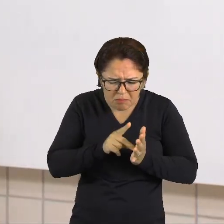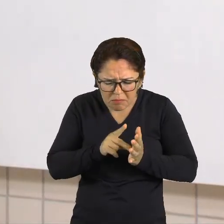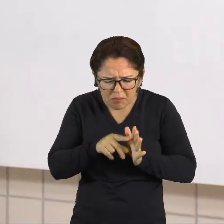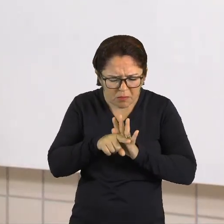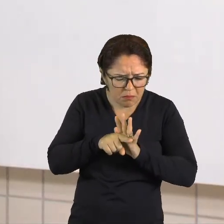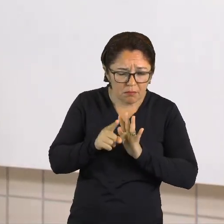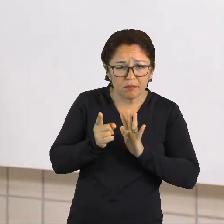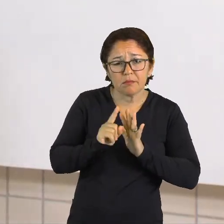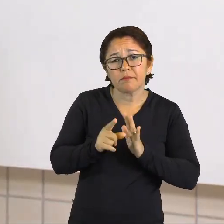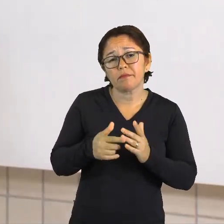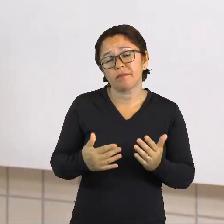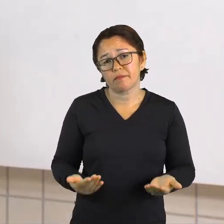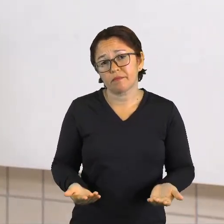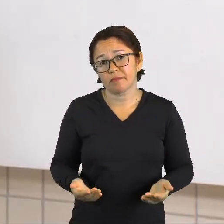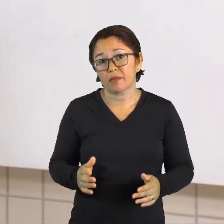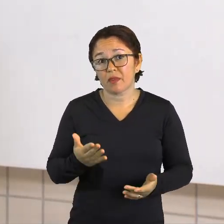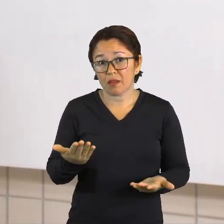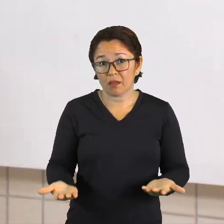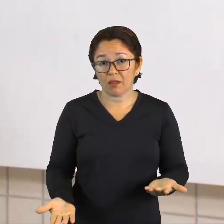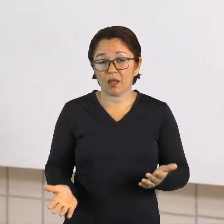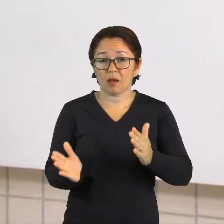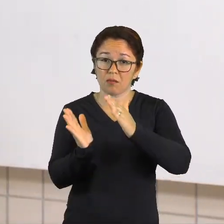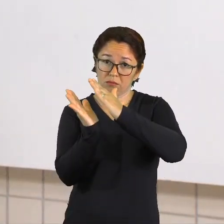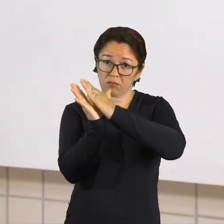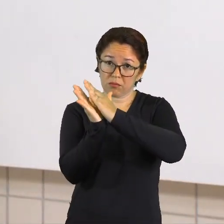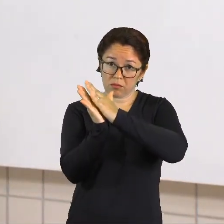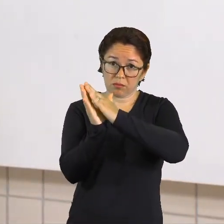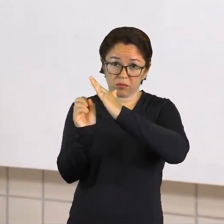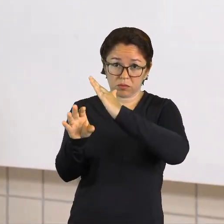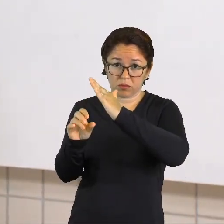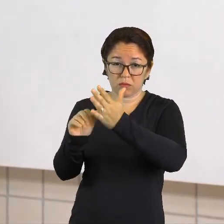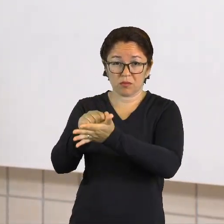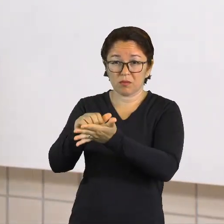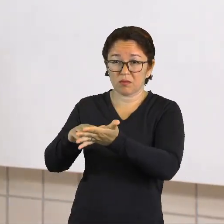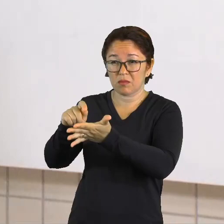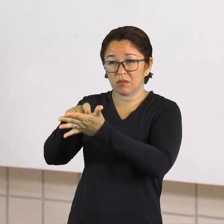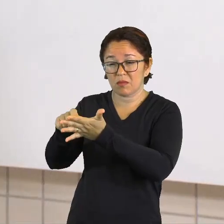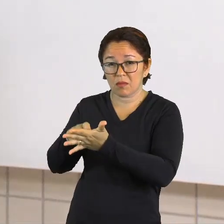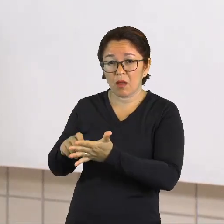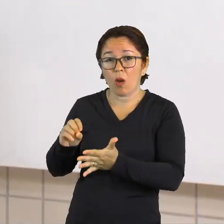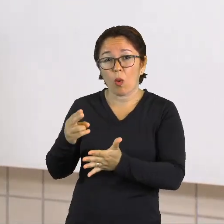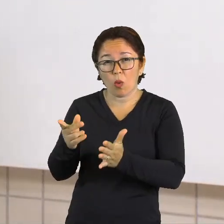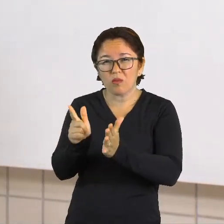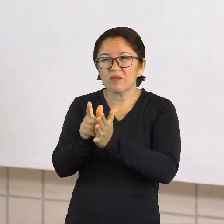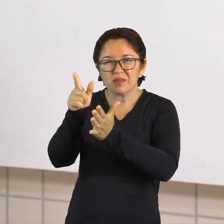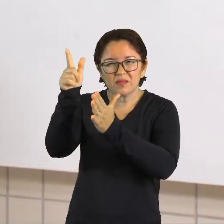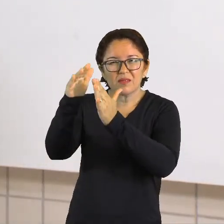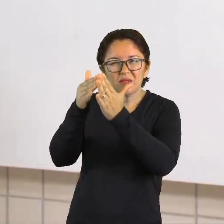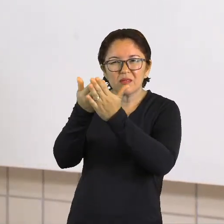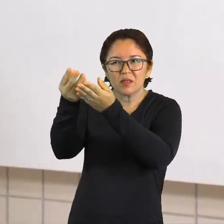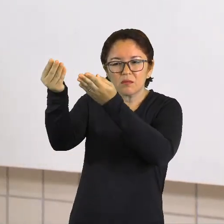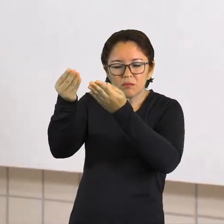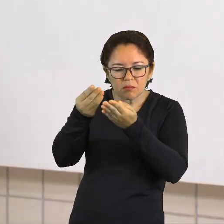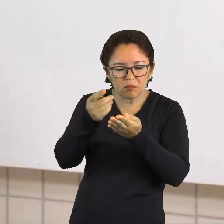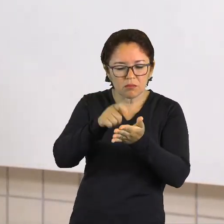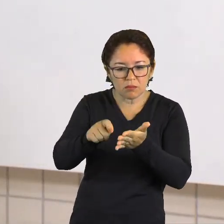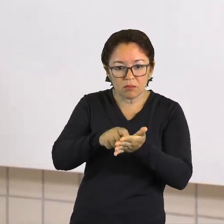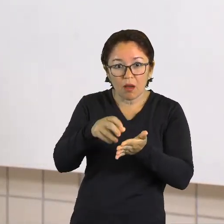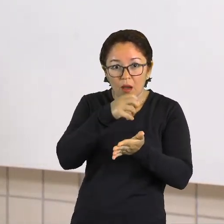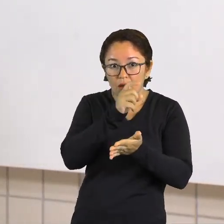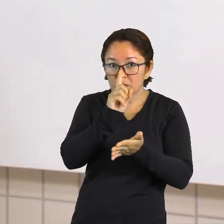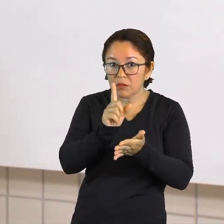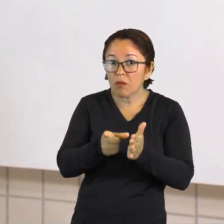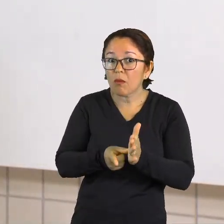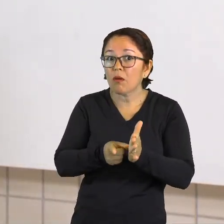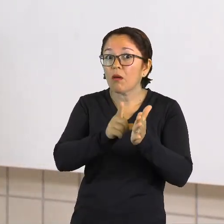responder as suas atividades na plataforma ou a impressa e quando for entregar na escola, verifica